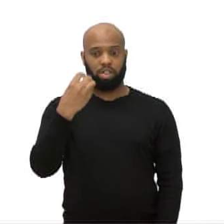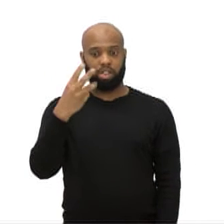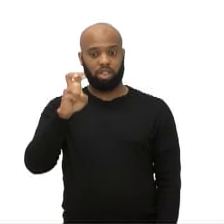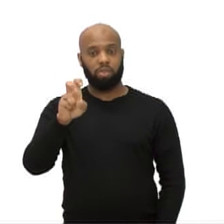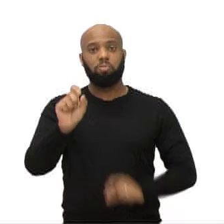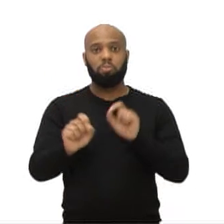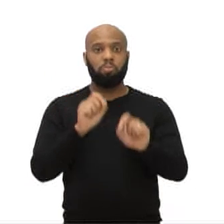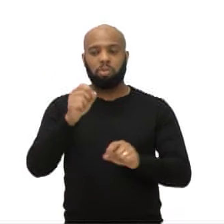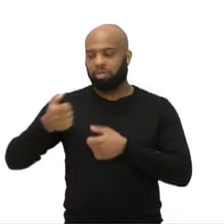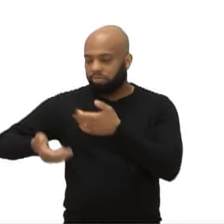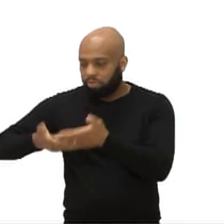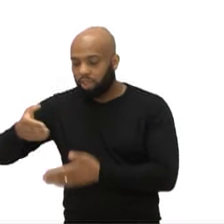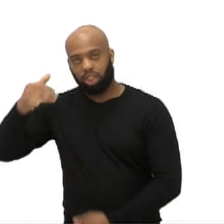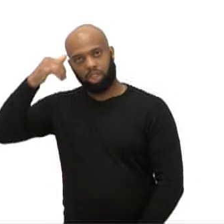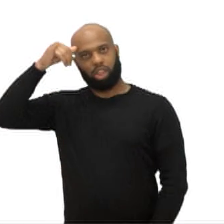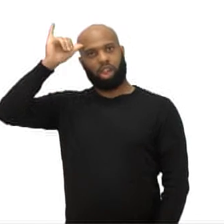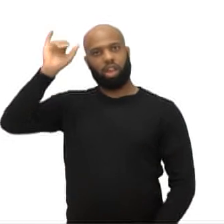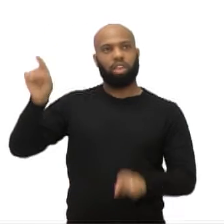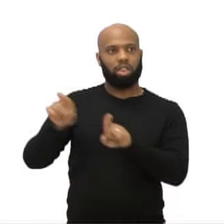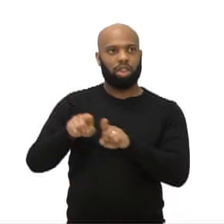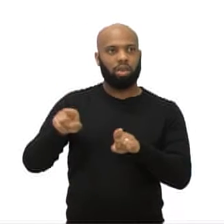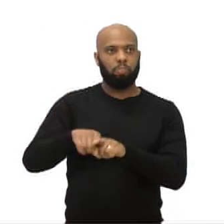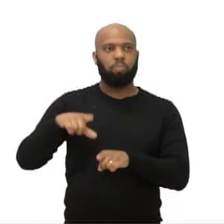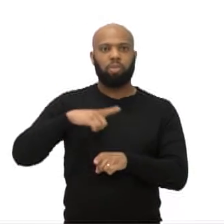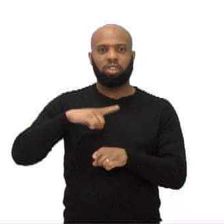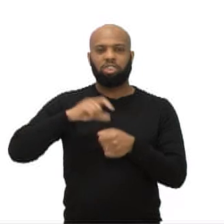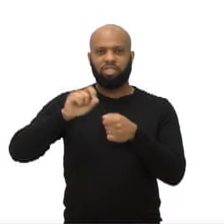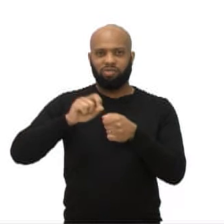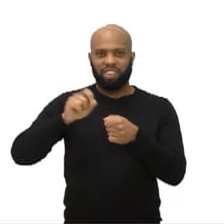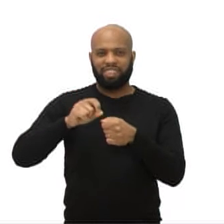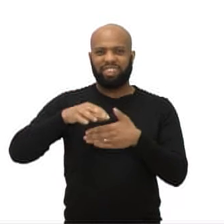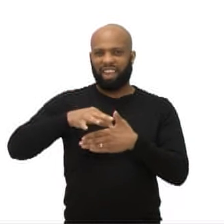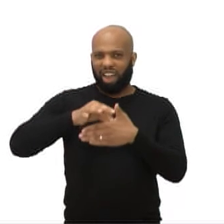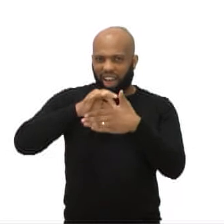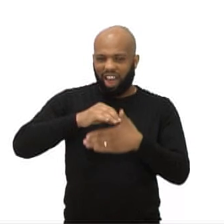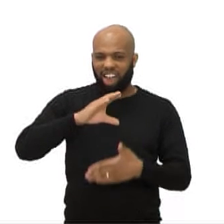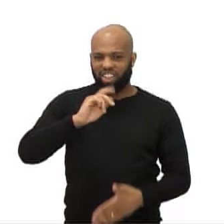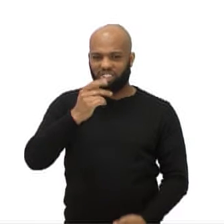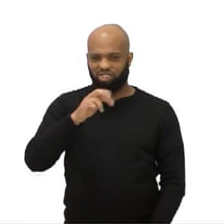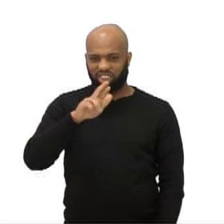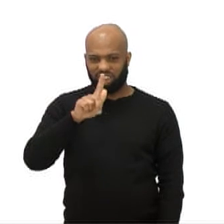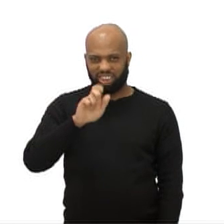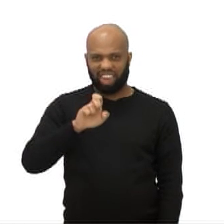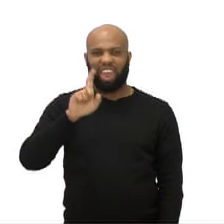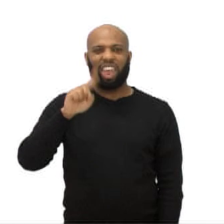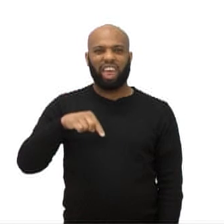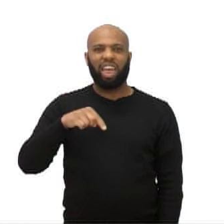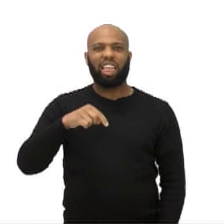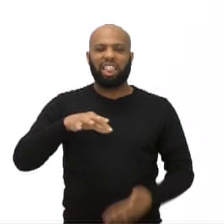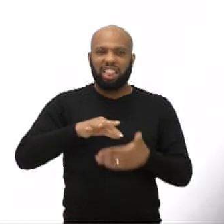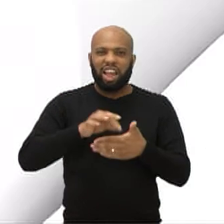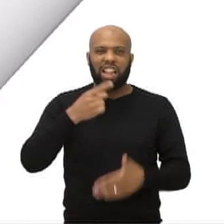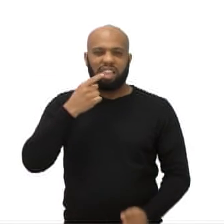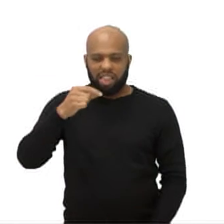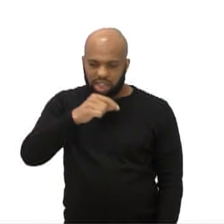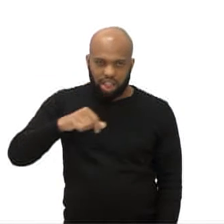era a criação de gado, produção de couro, sebo, graxa e charque, que é a carne salgada. Tranquilo?